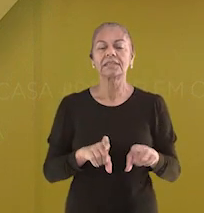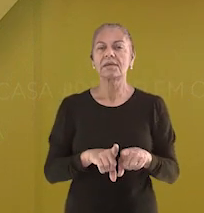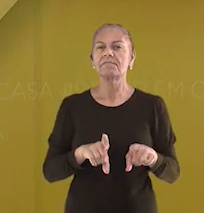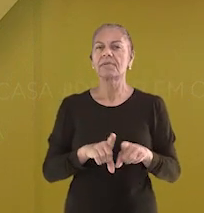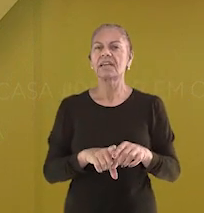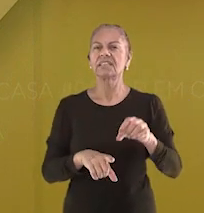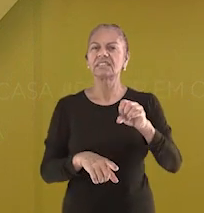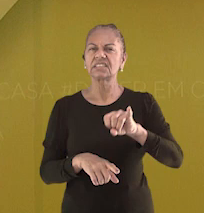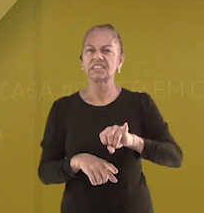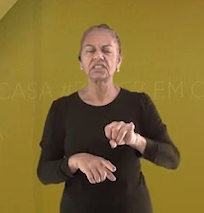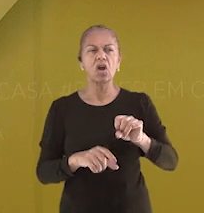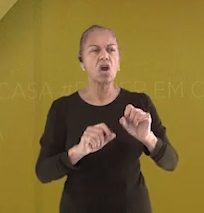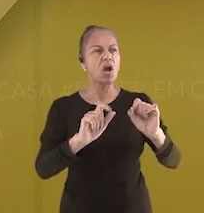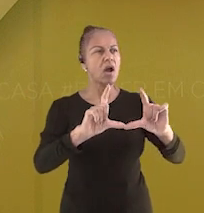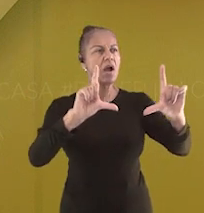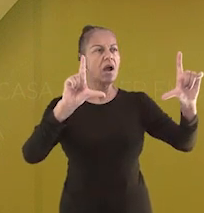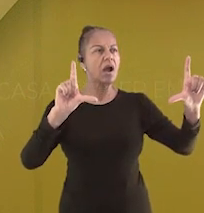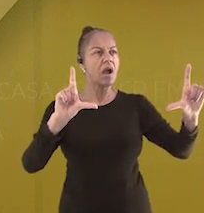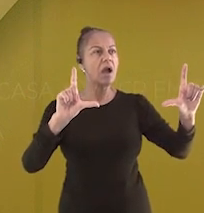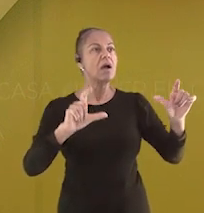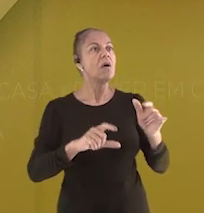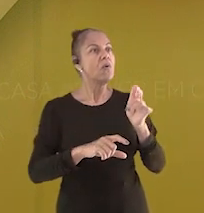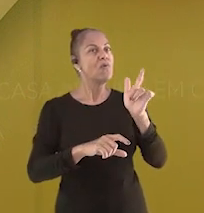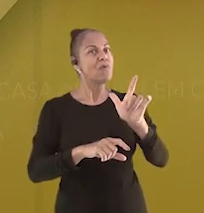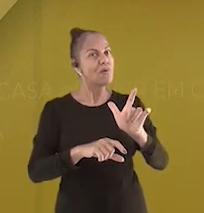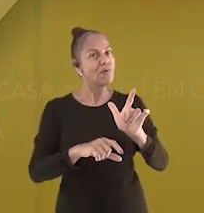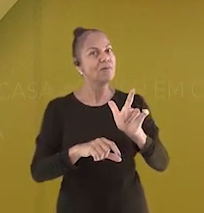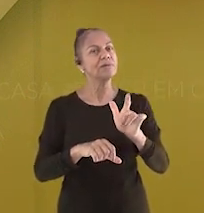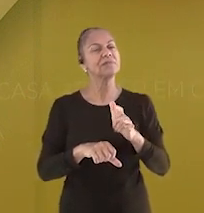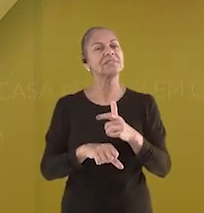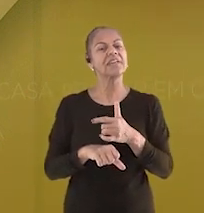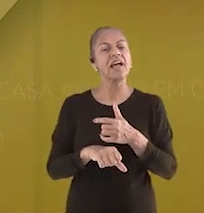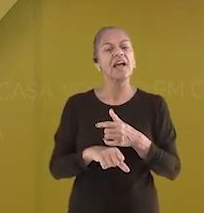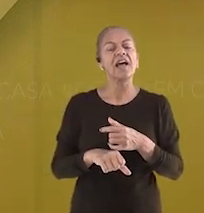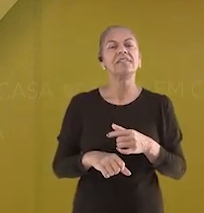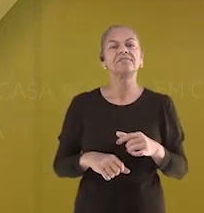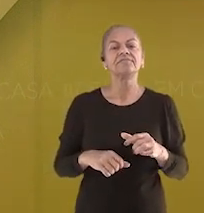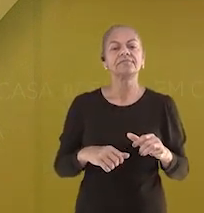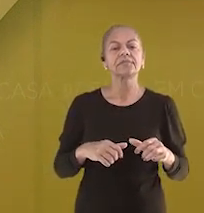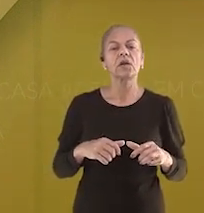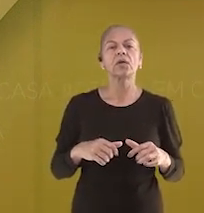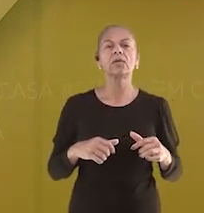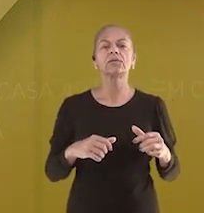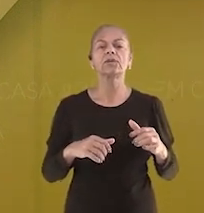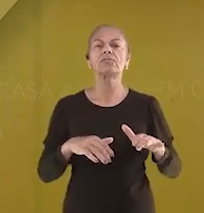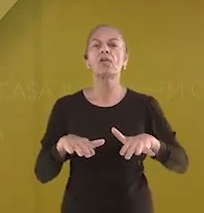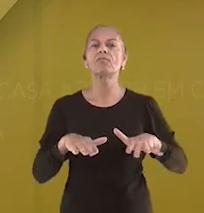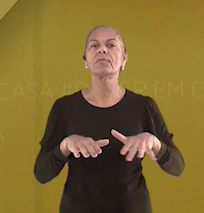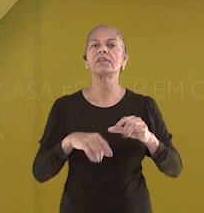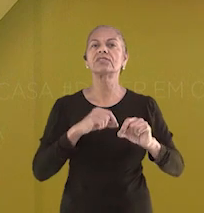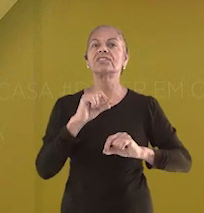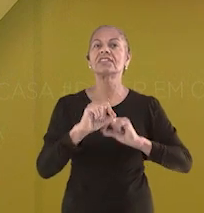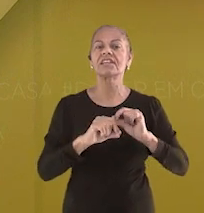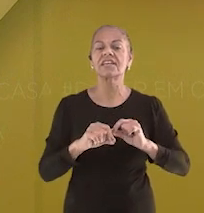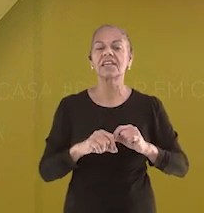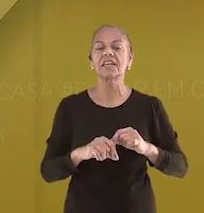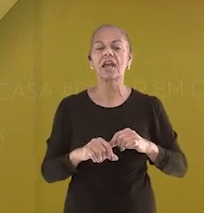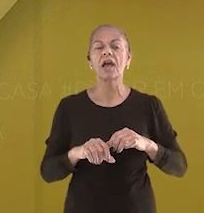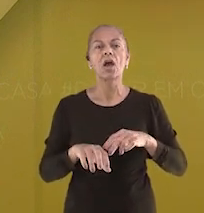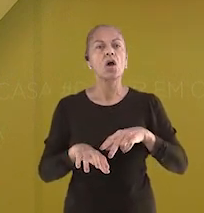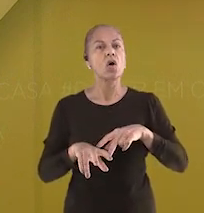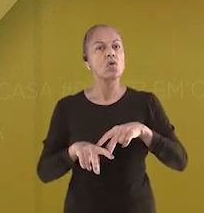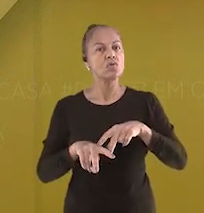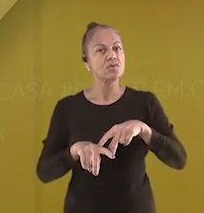o nosso quadro, vamos ver outras atividades, como o surf, o futebol,